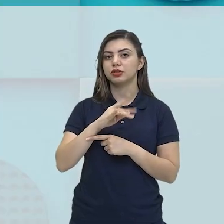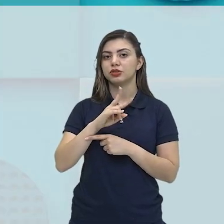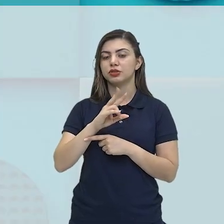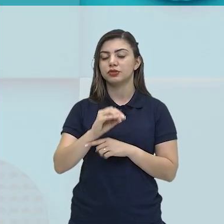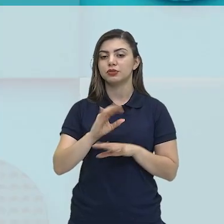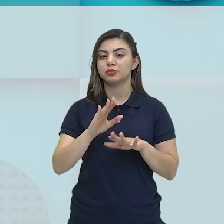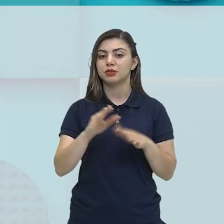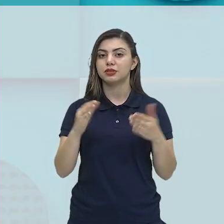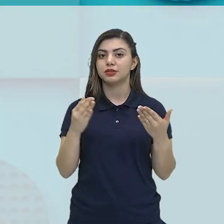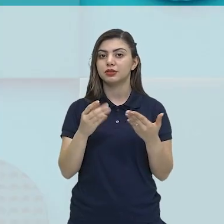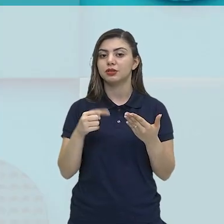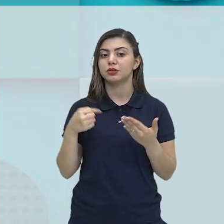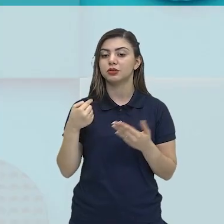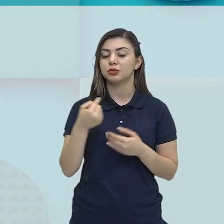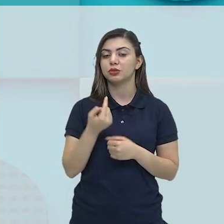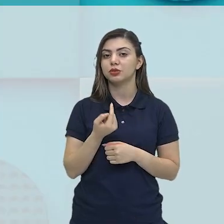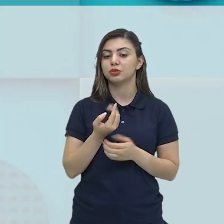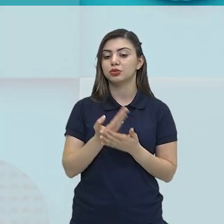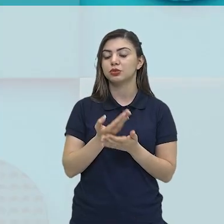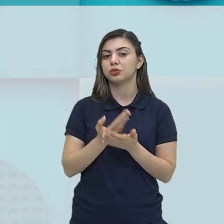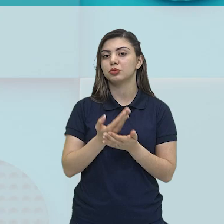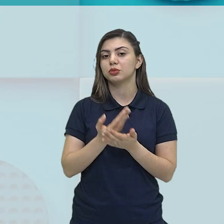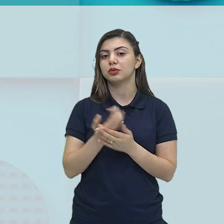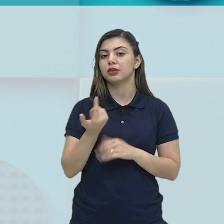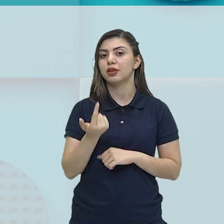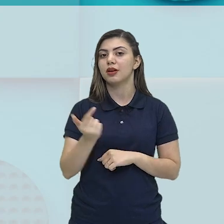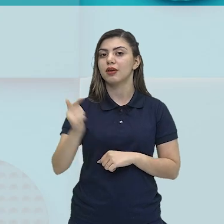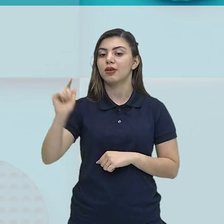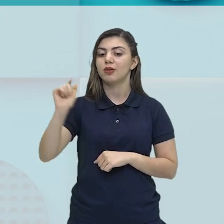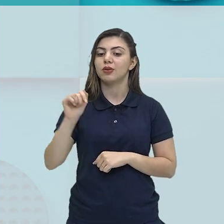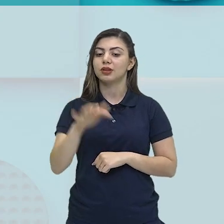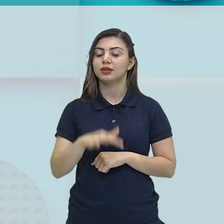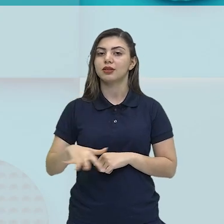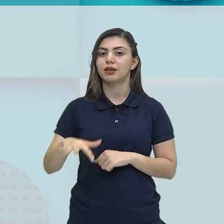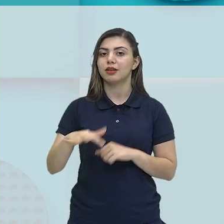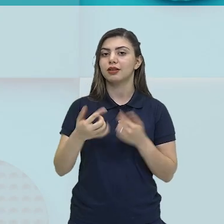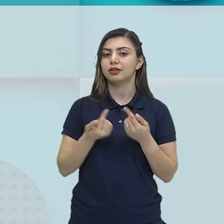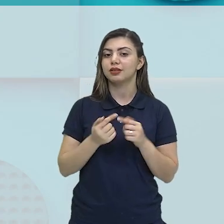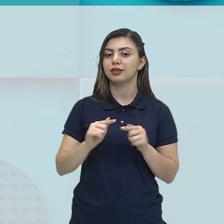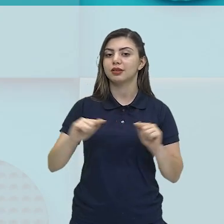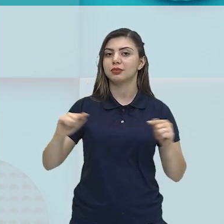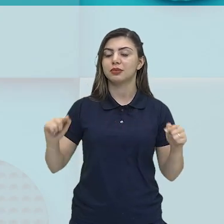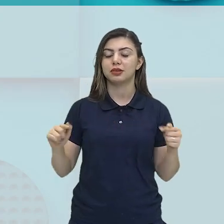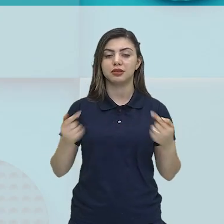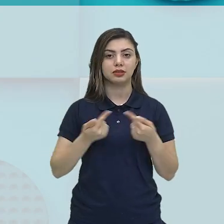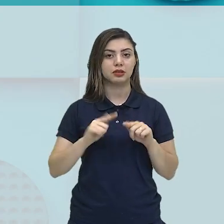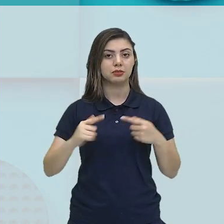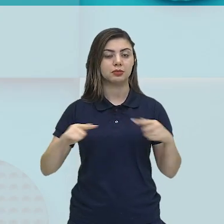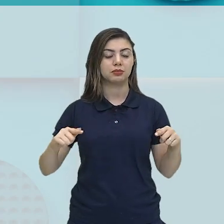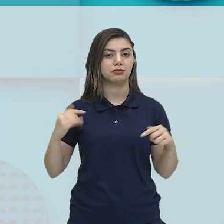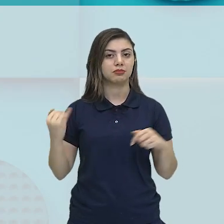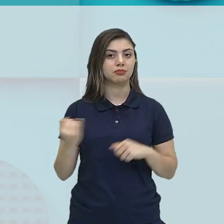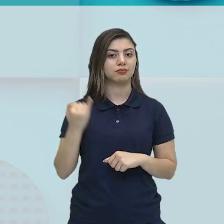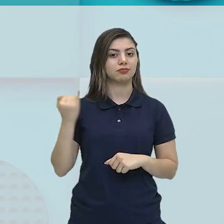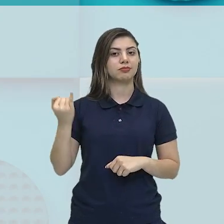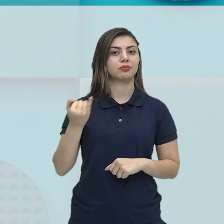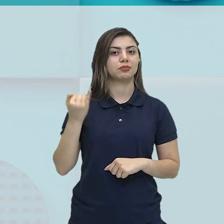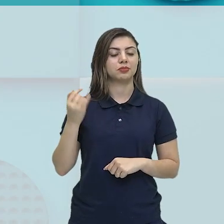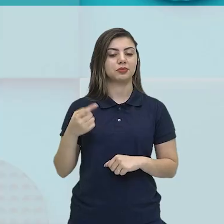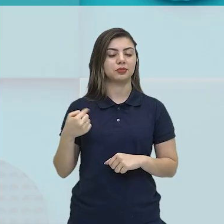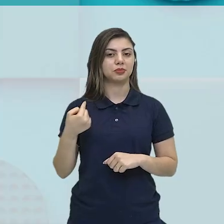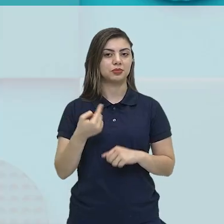nós vamos ver sobre outro campo gramatical, outro elemento que também é muito importante na